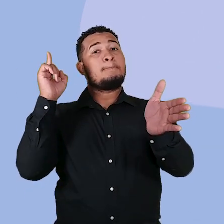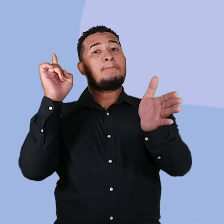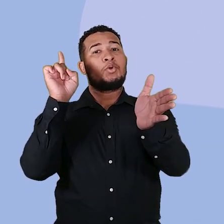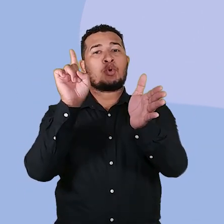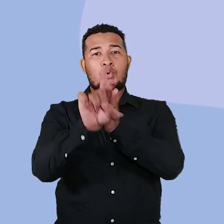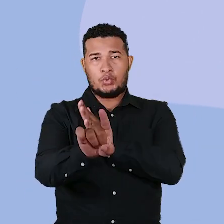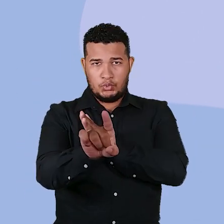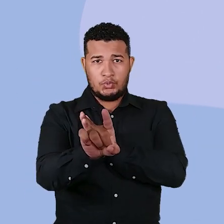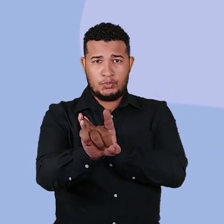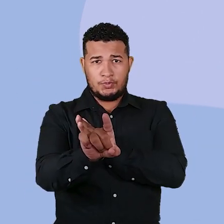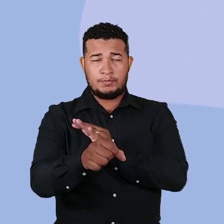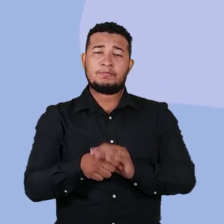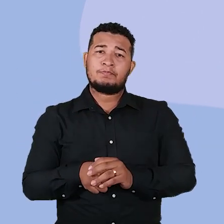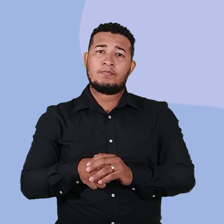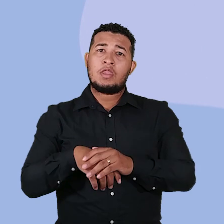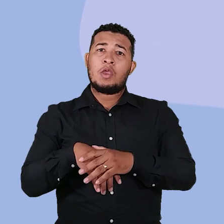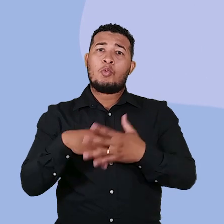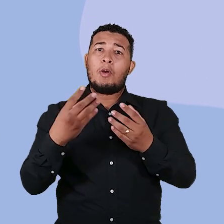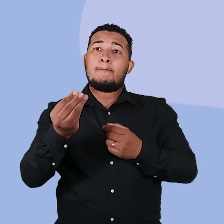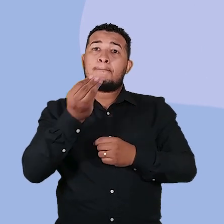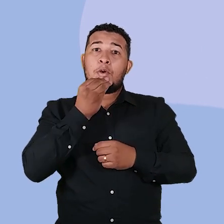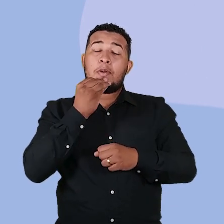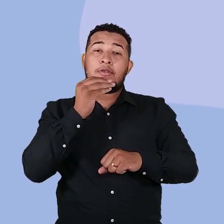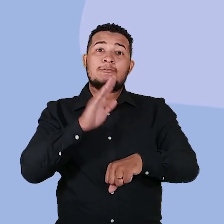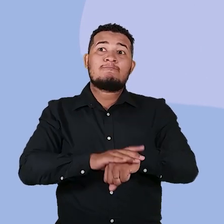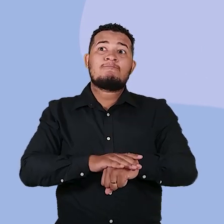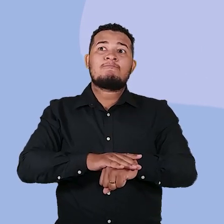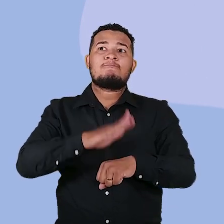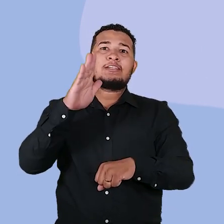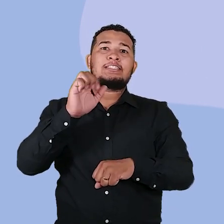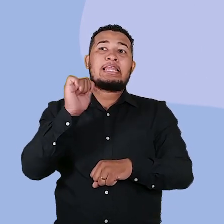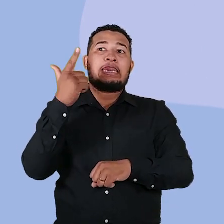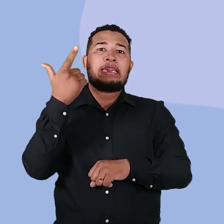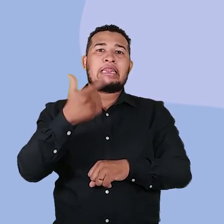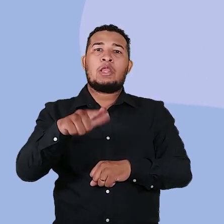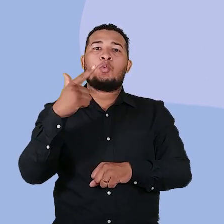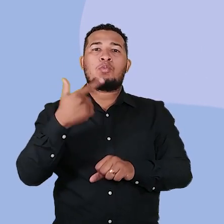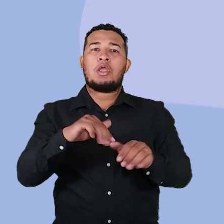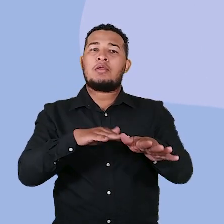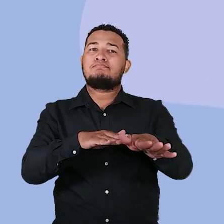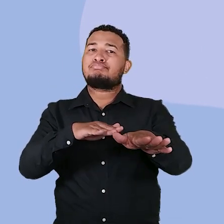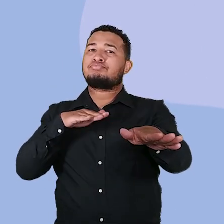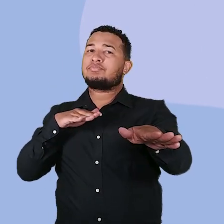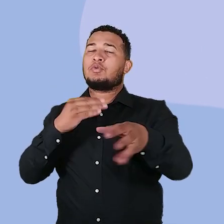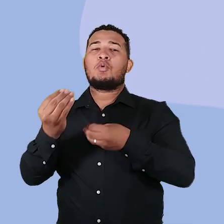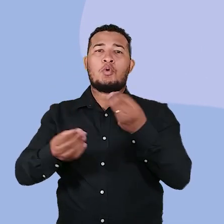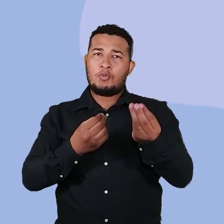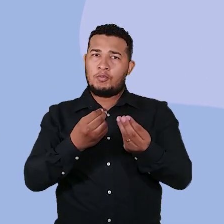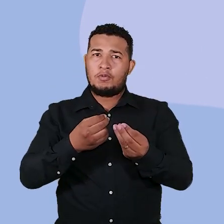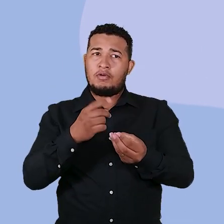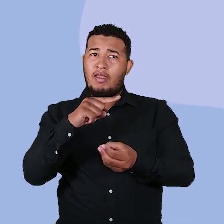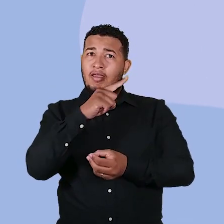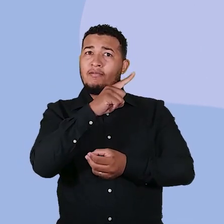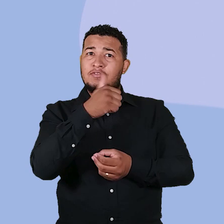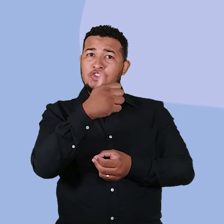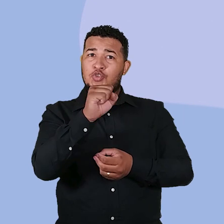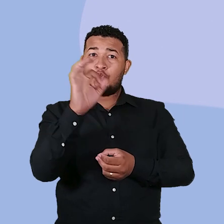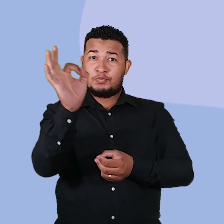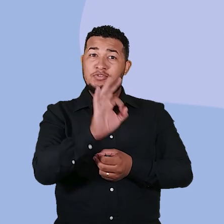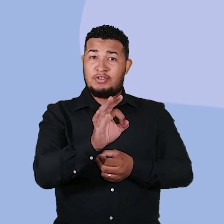por cento perguntou eles qual é a maior probabilidade de não pegar engarrafamento